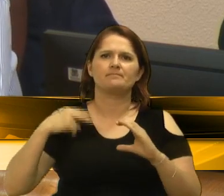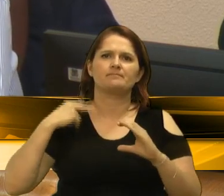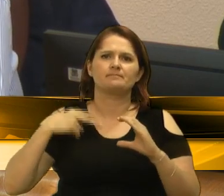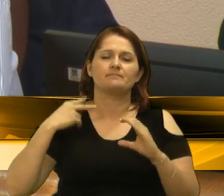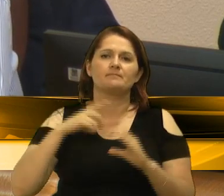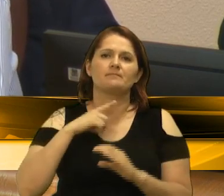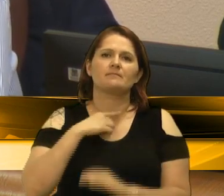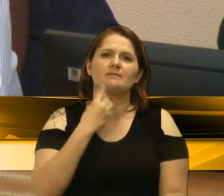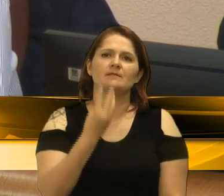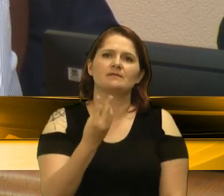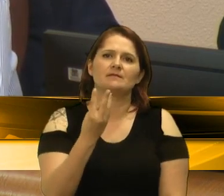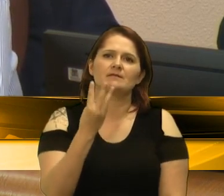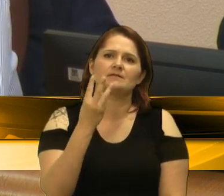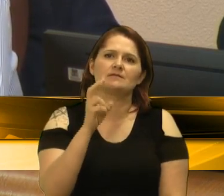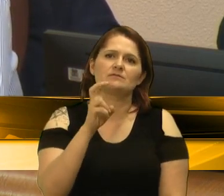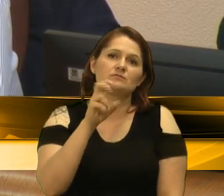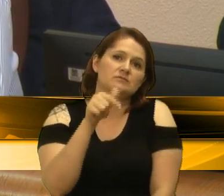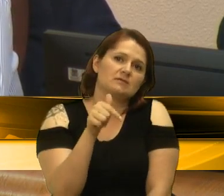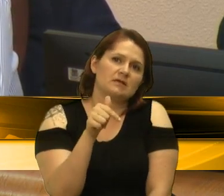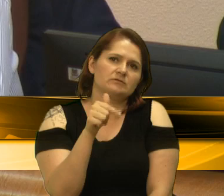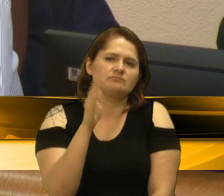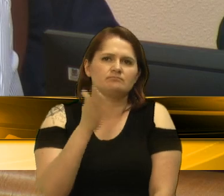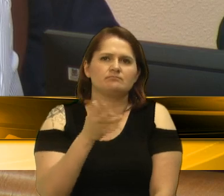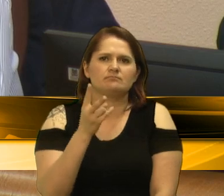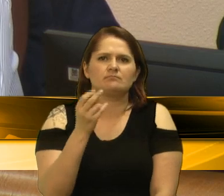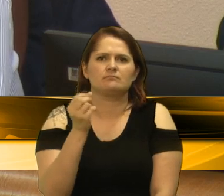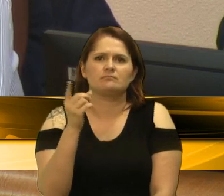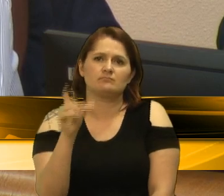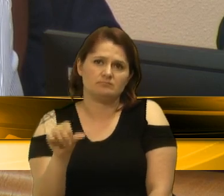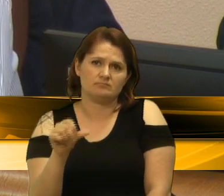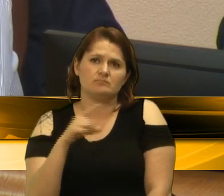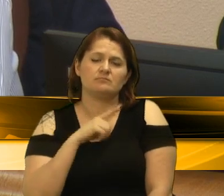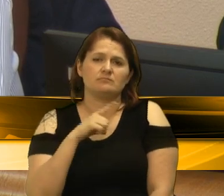apensamentos 357/2019 ao projeto de decreto legislativo número